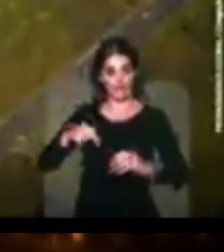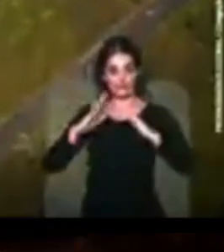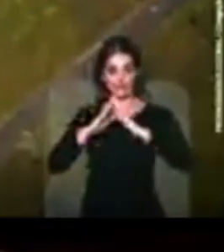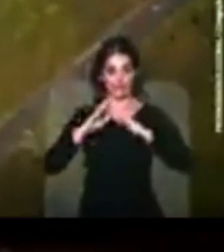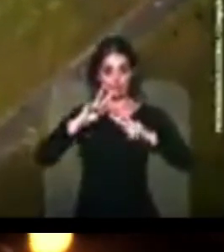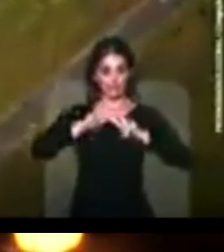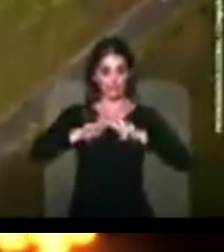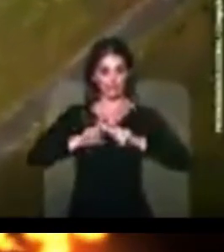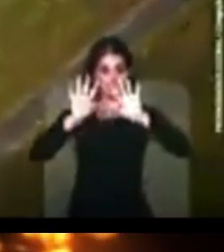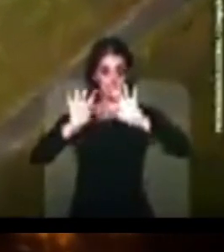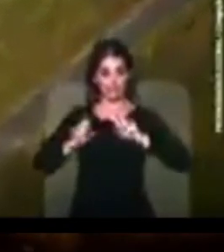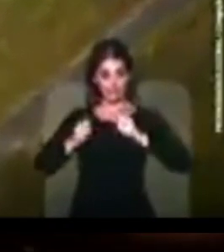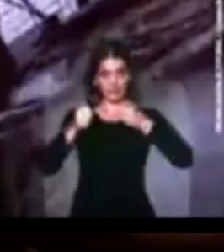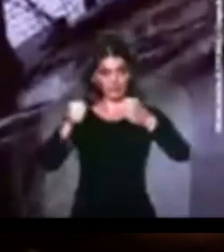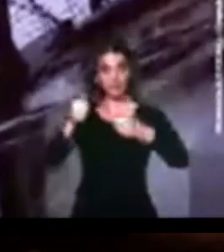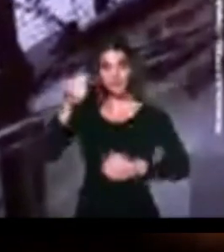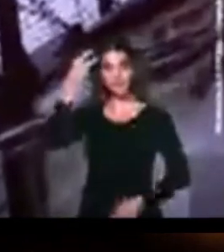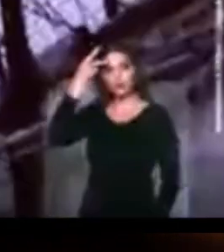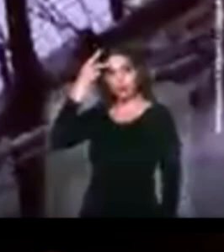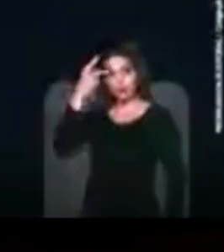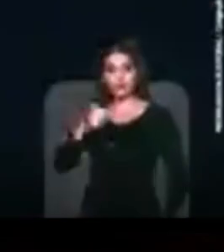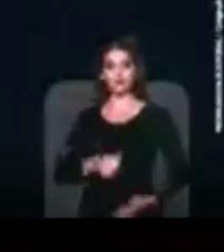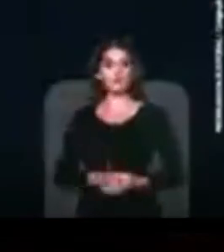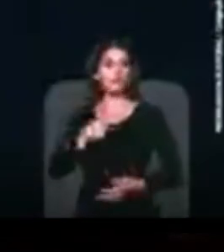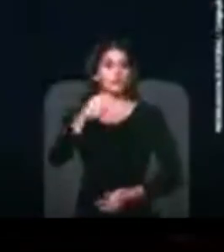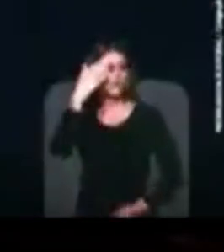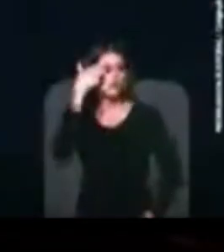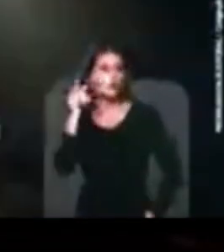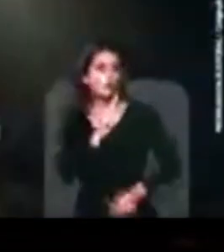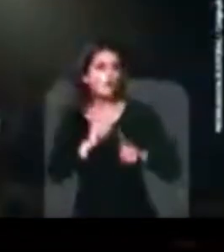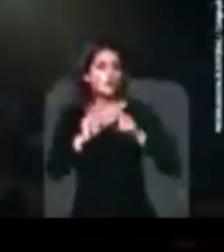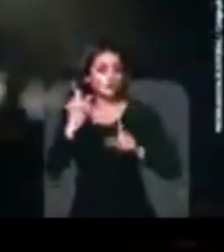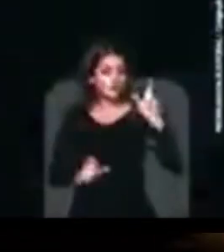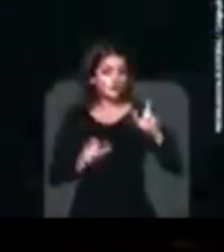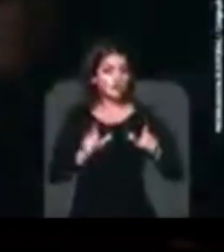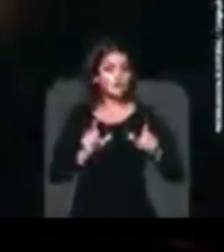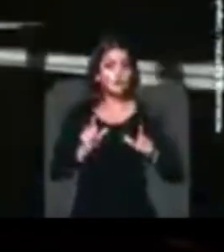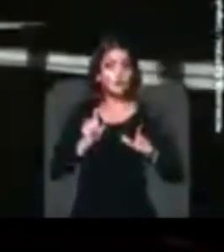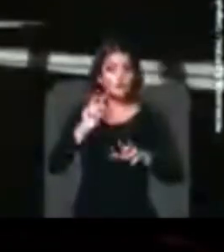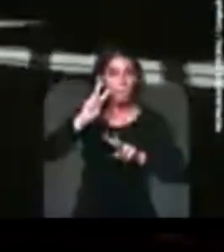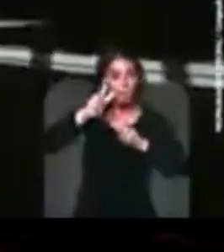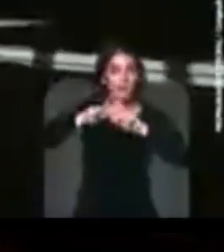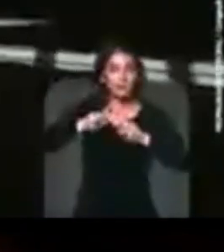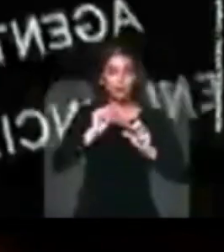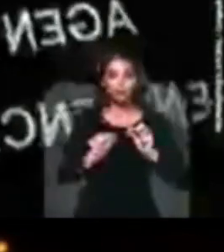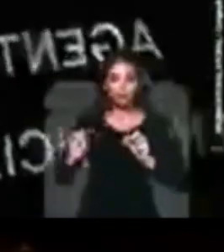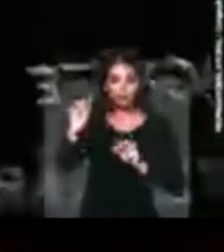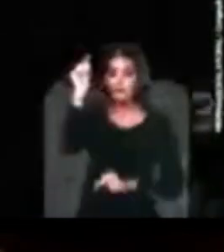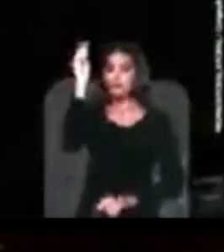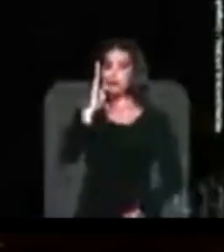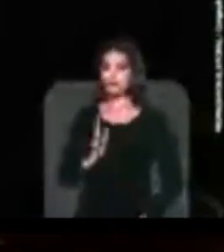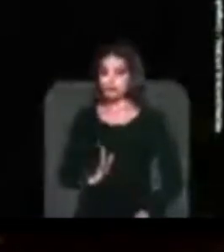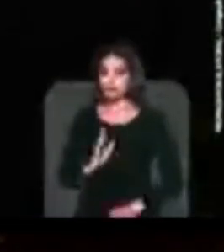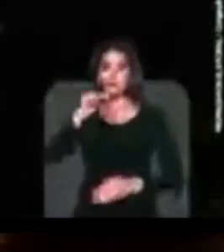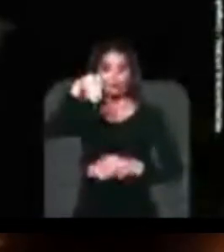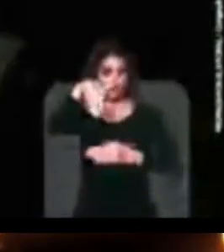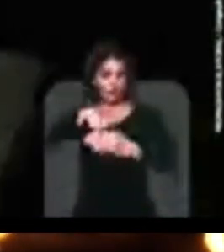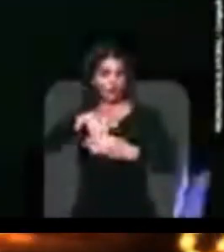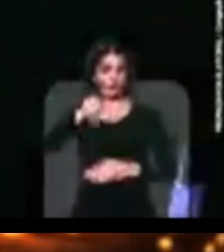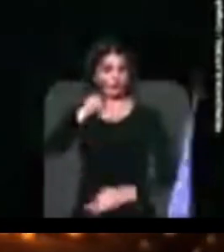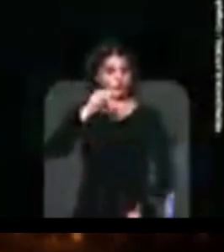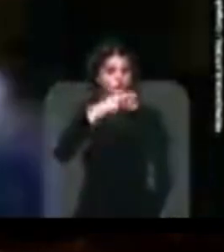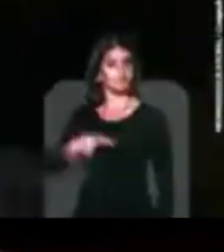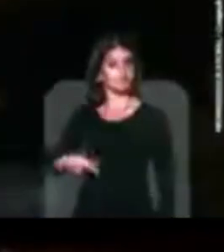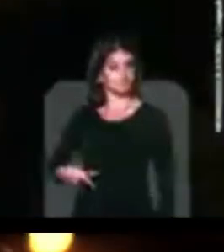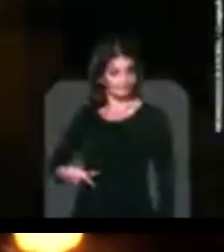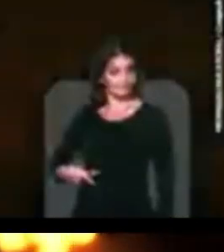é o presídio de Tremembé. Talvez você não saiba, mas os presos que estão aqui e em outros presídios do Brasil também votam para